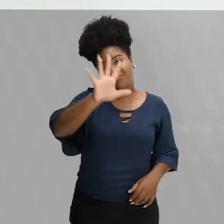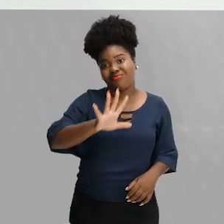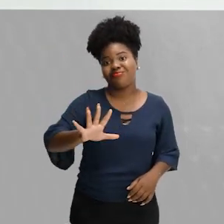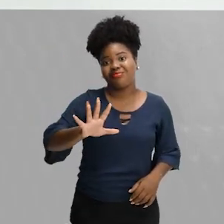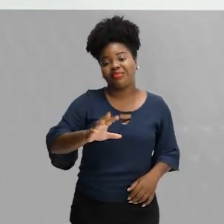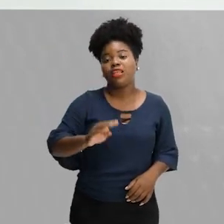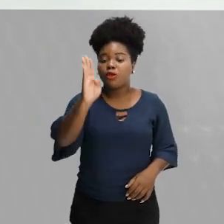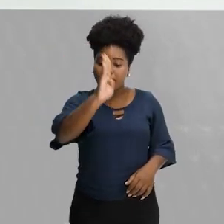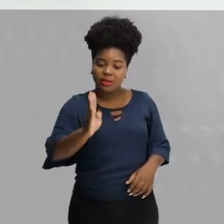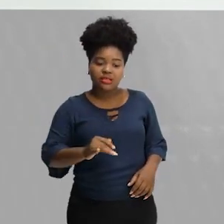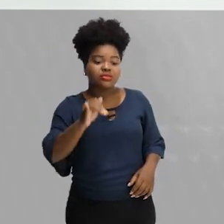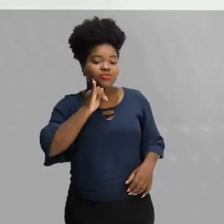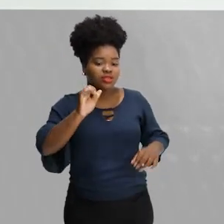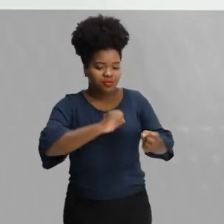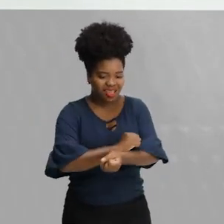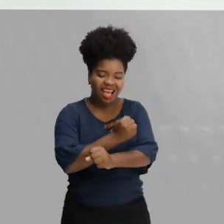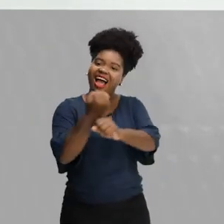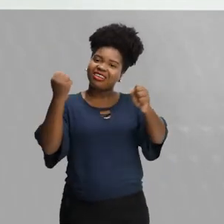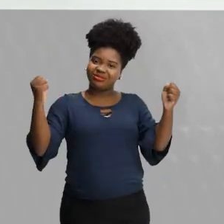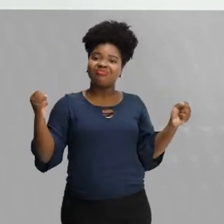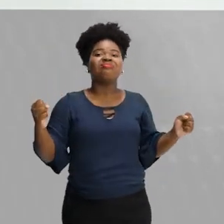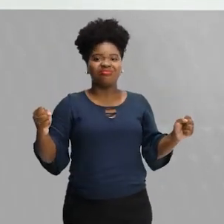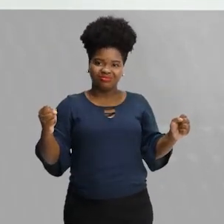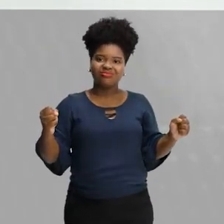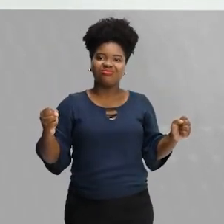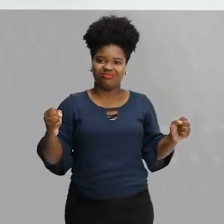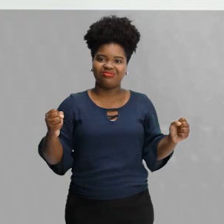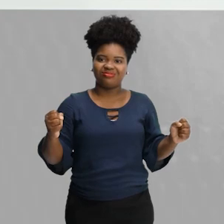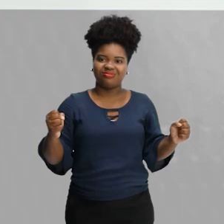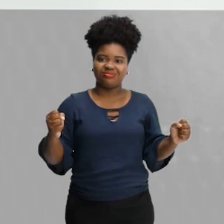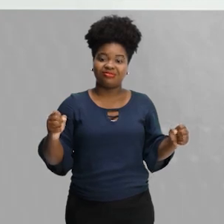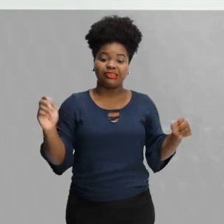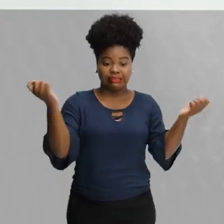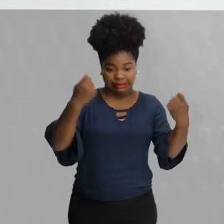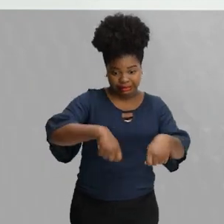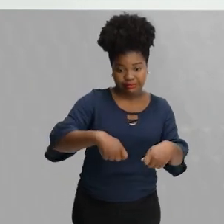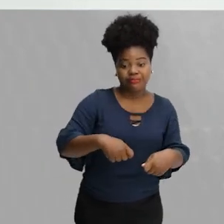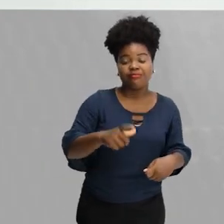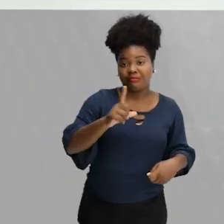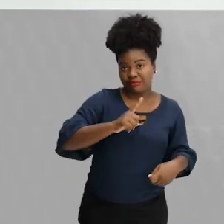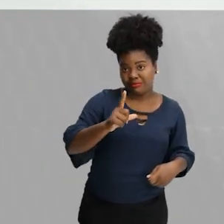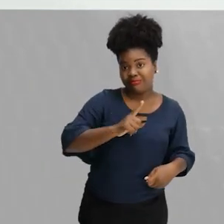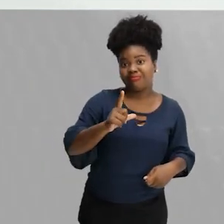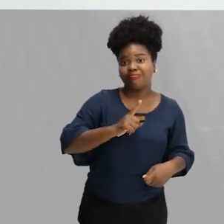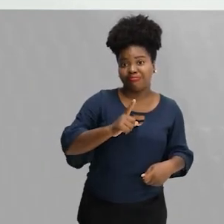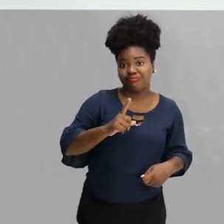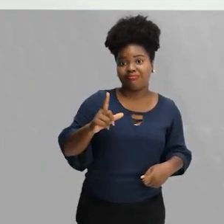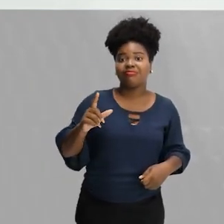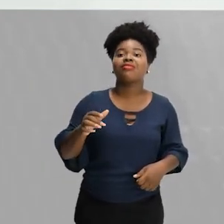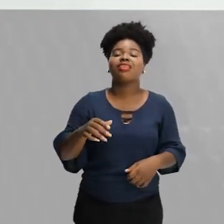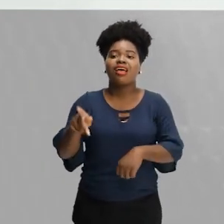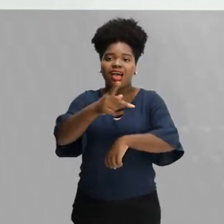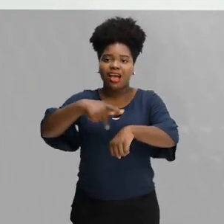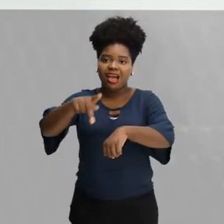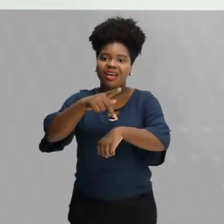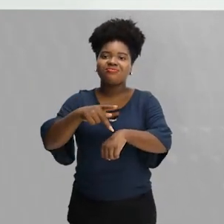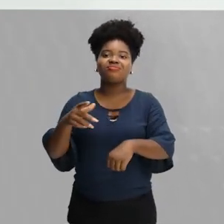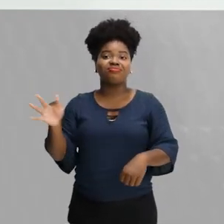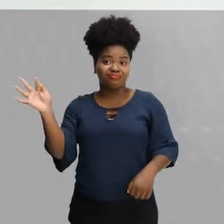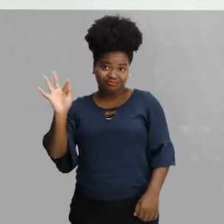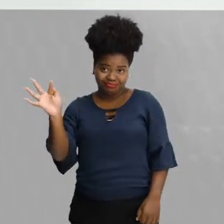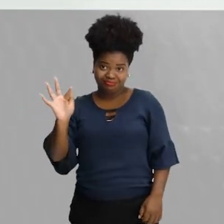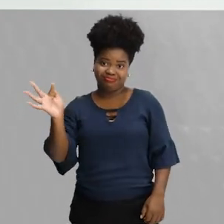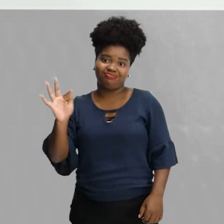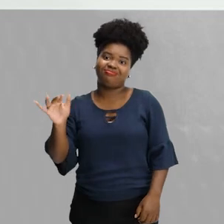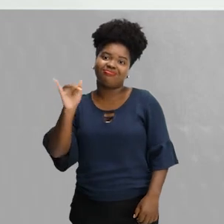território. Aliás, o nosso Maranhão teria o território bem maior do que o território francês. Então, isso é só uma comparação, a